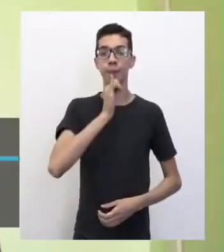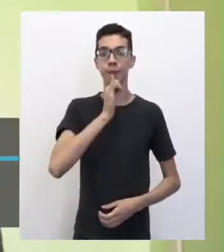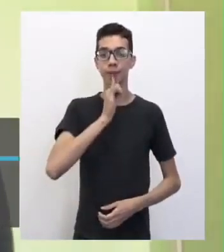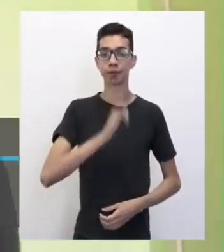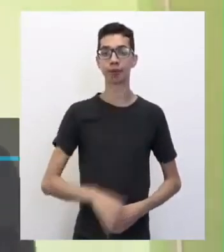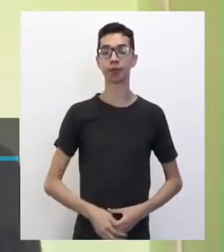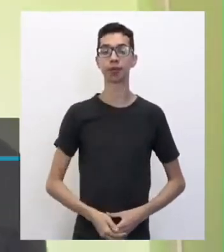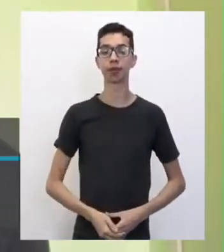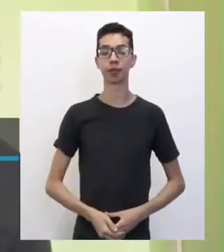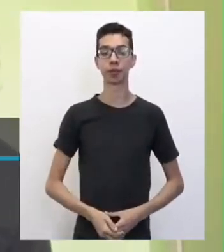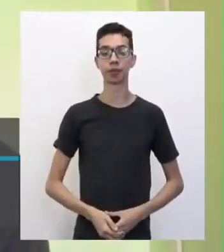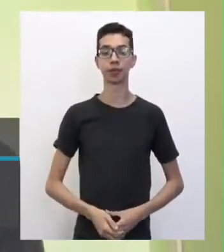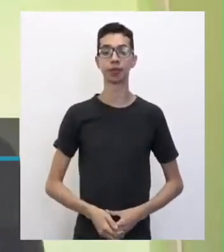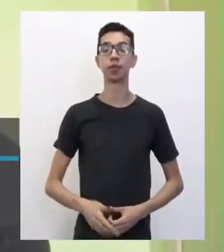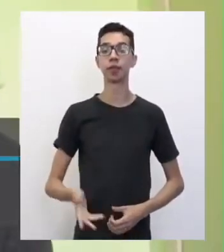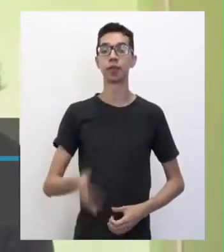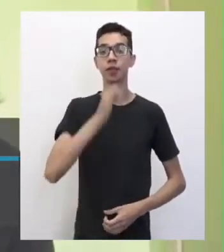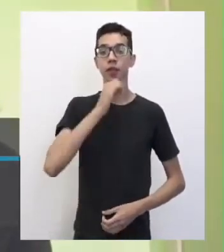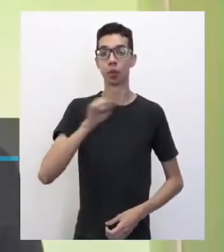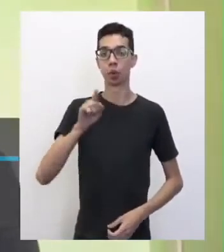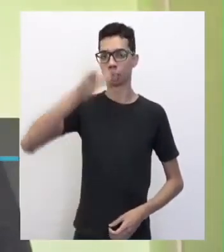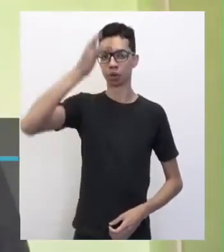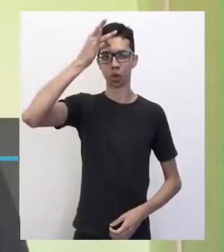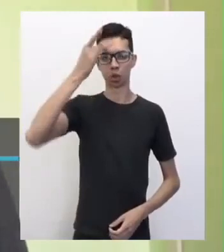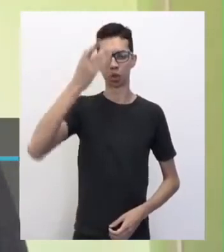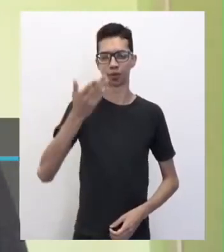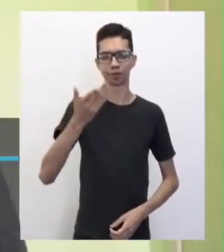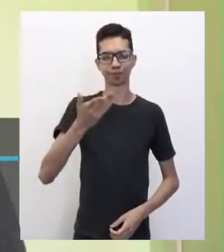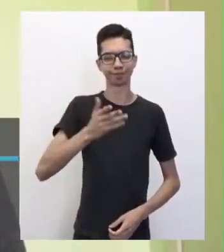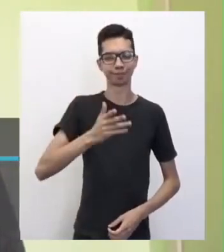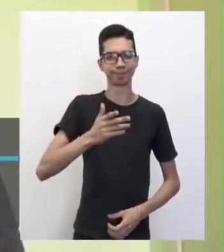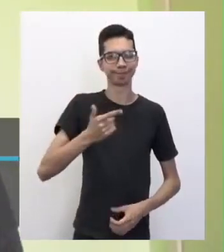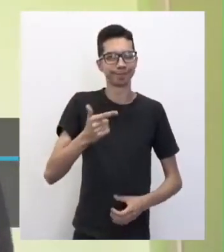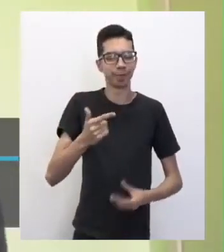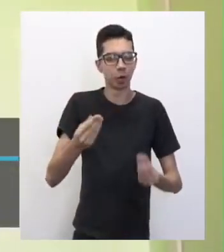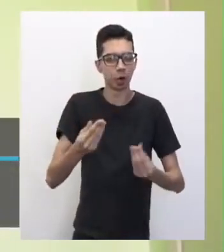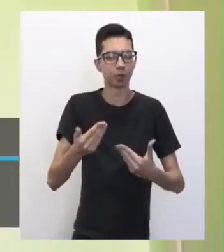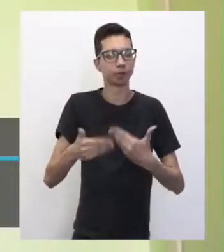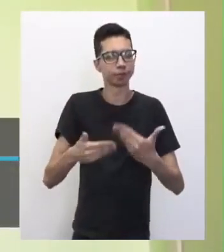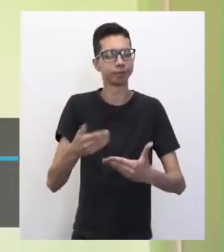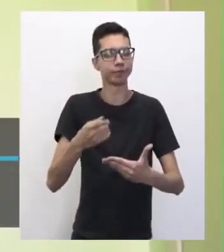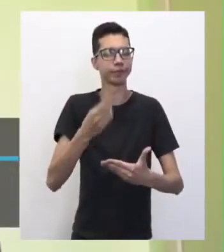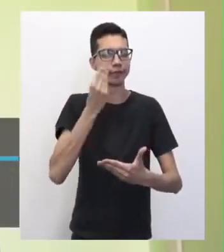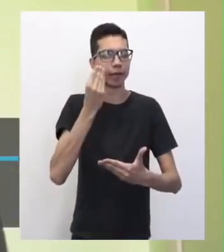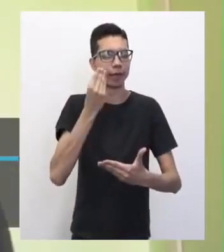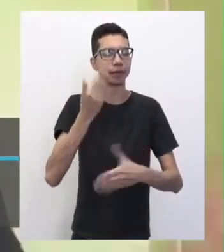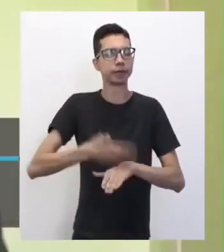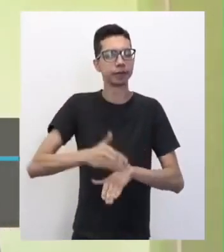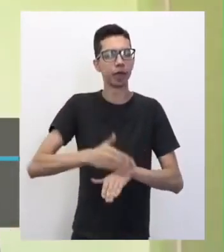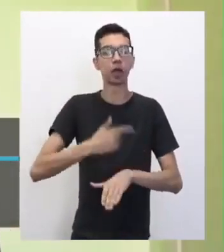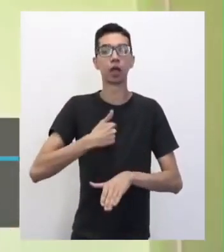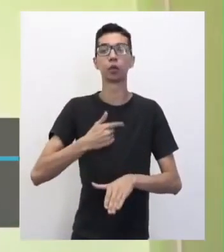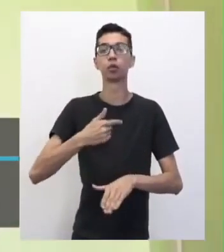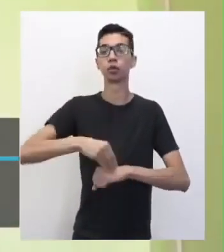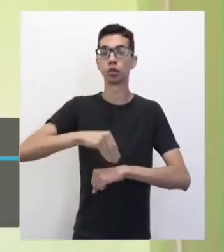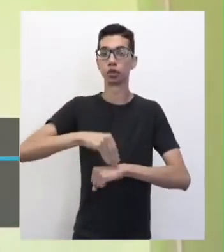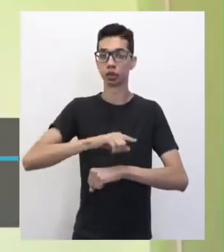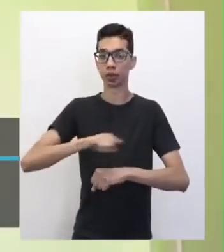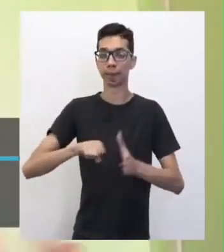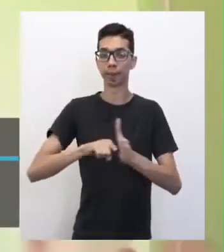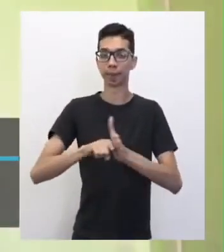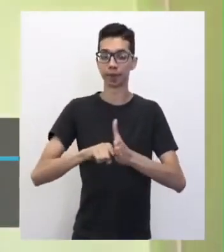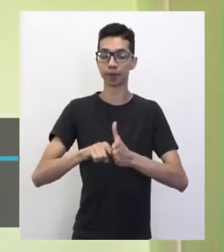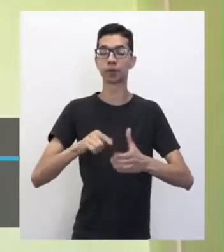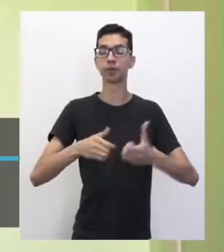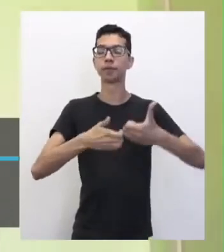e não decorar. Tá? Então, eu até sugiro que vocês pesquisem essas listas,